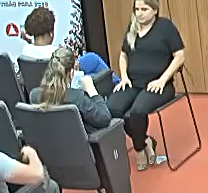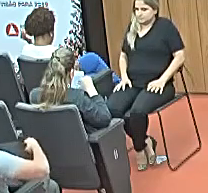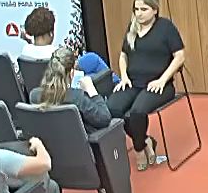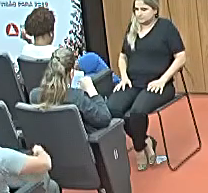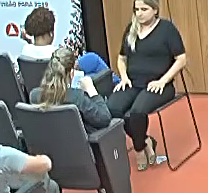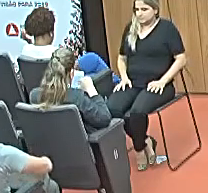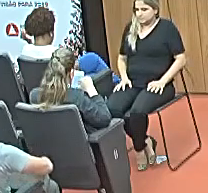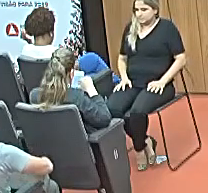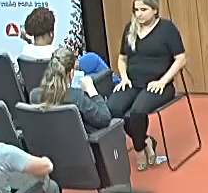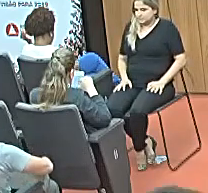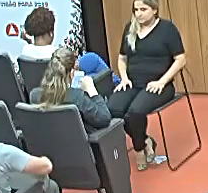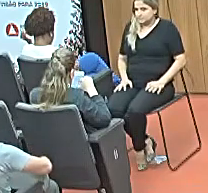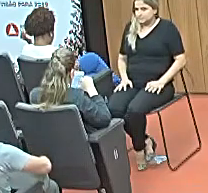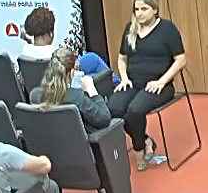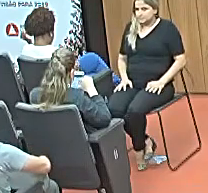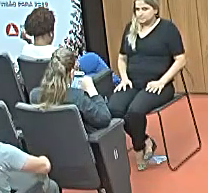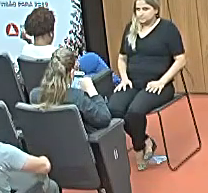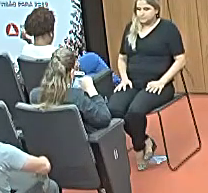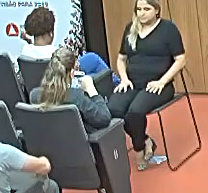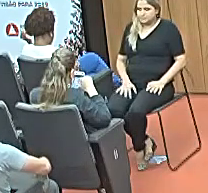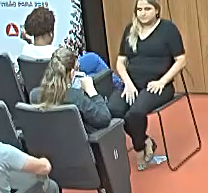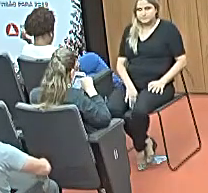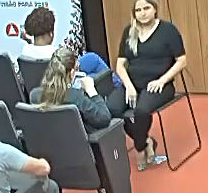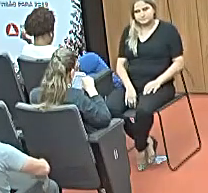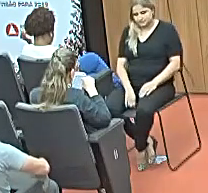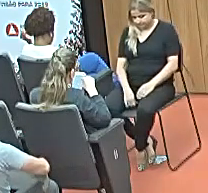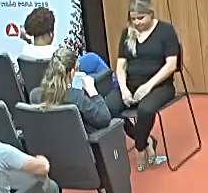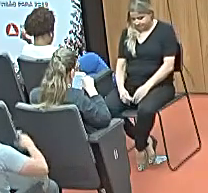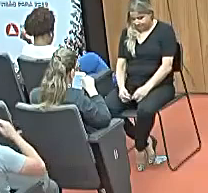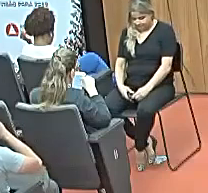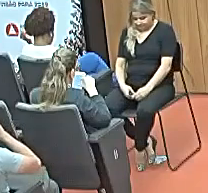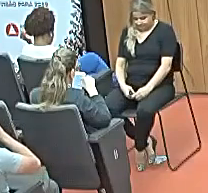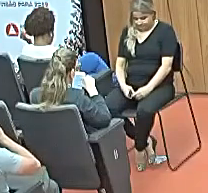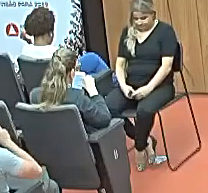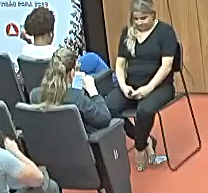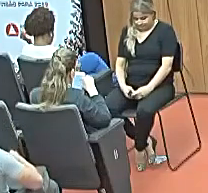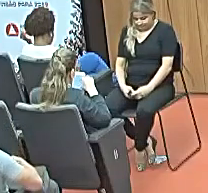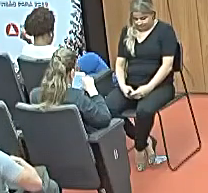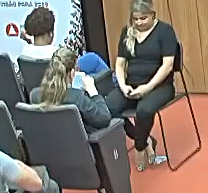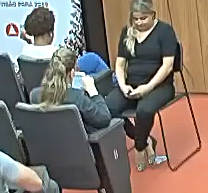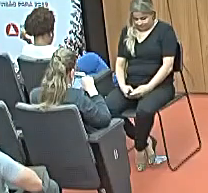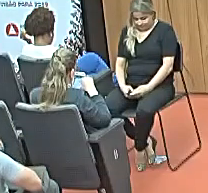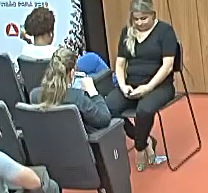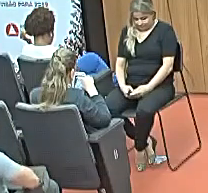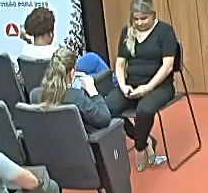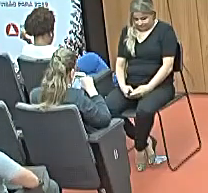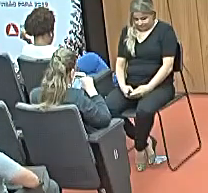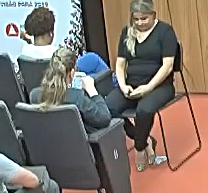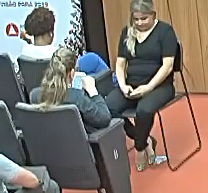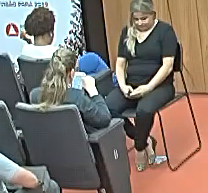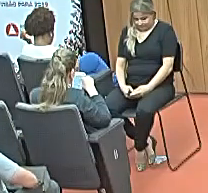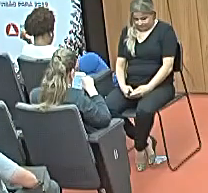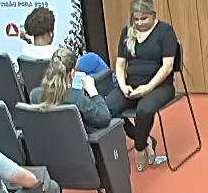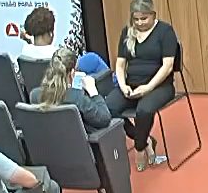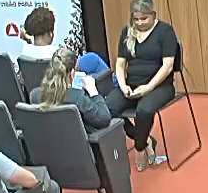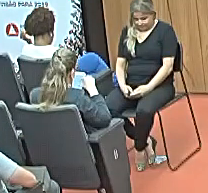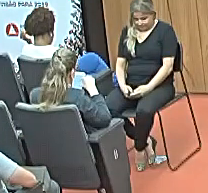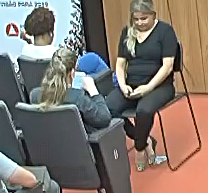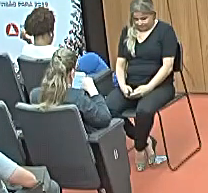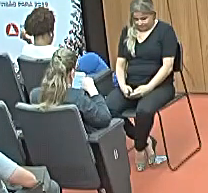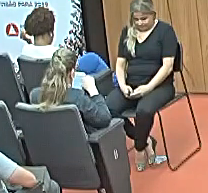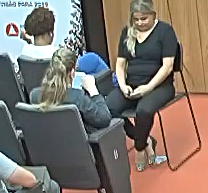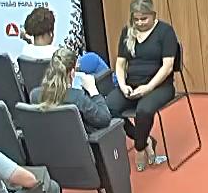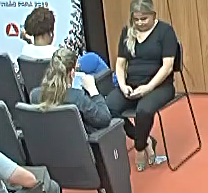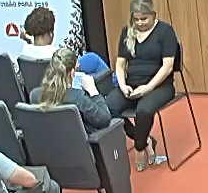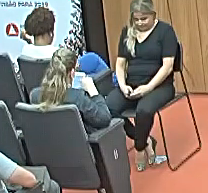especial de policiamento em área de risco gepar ampliar metas físicas e financeiras da ação